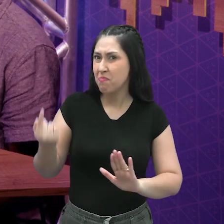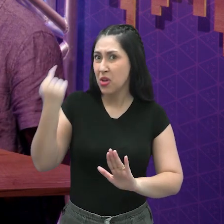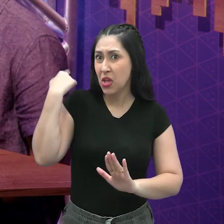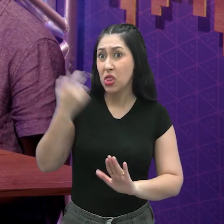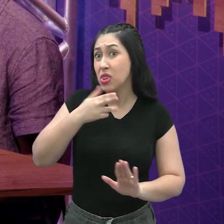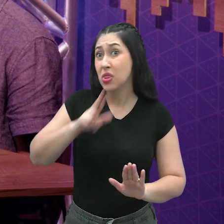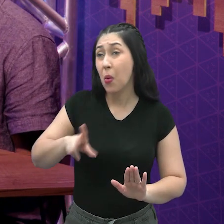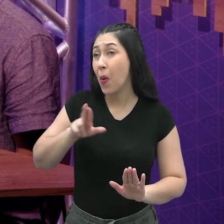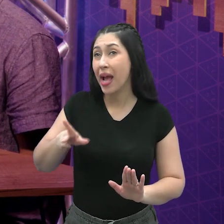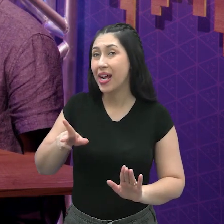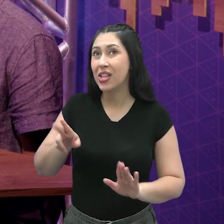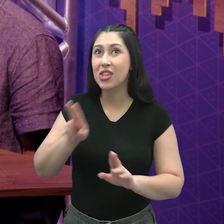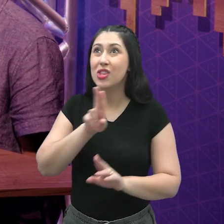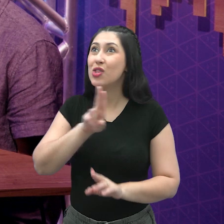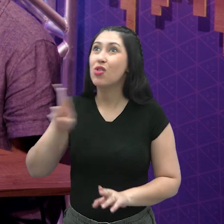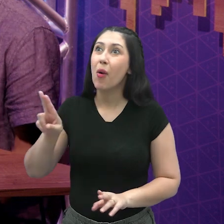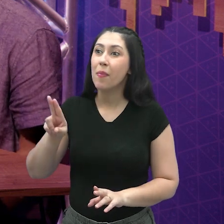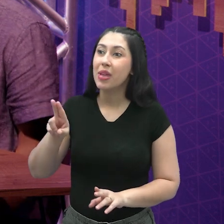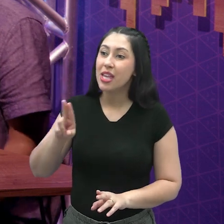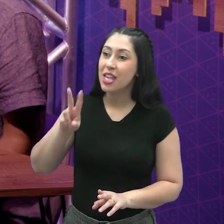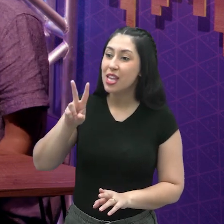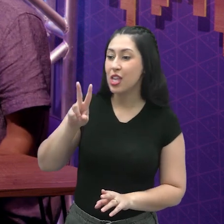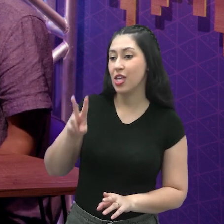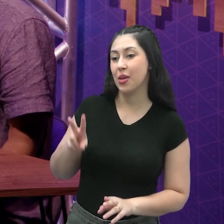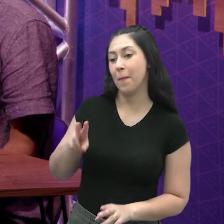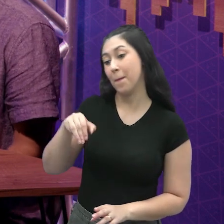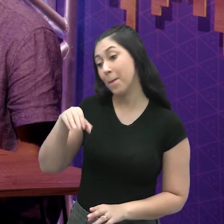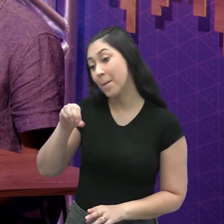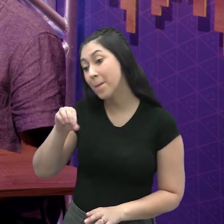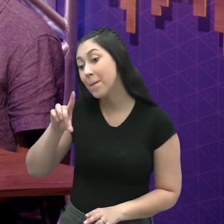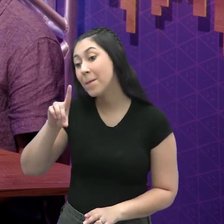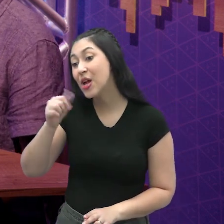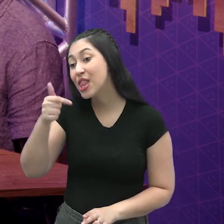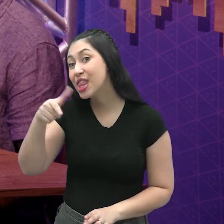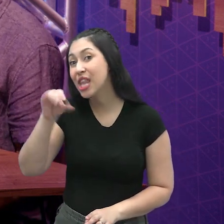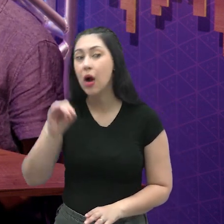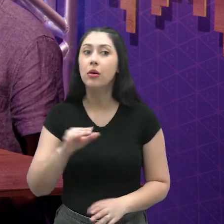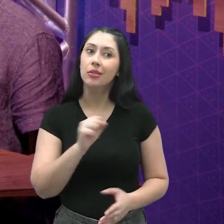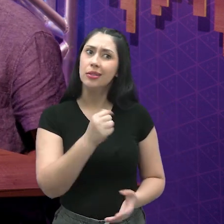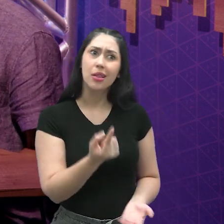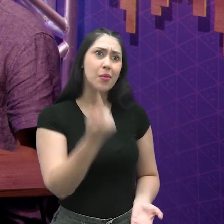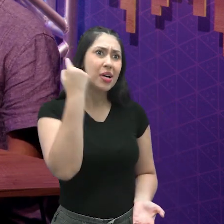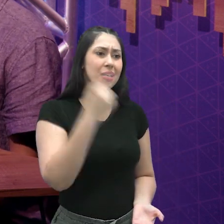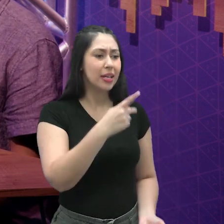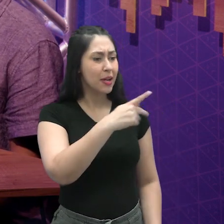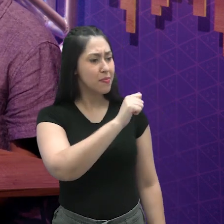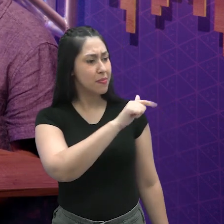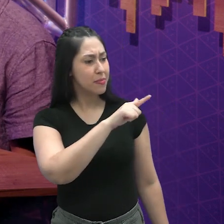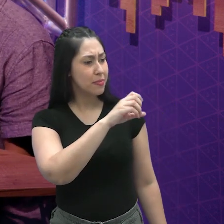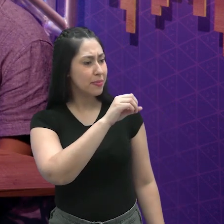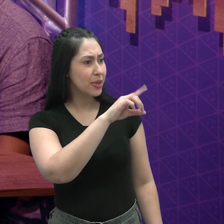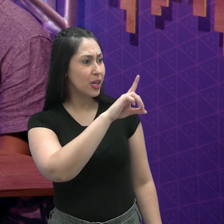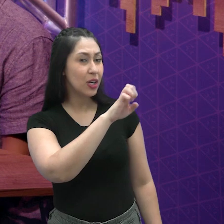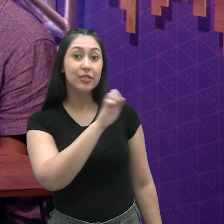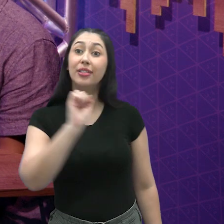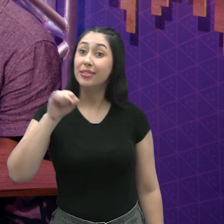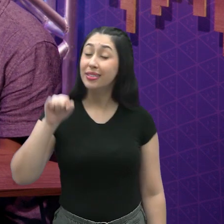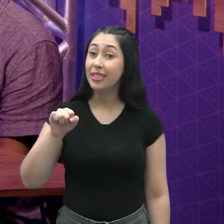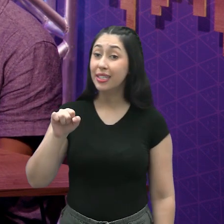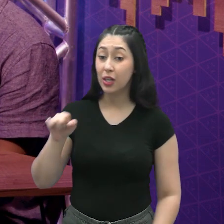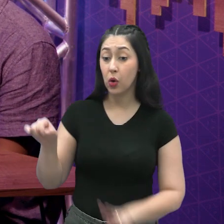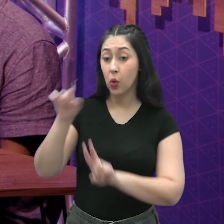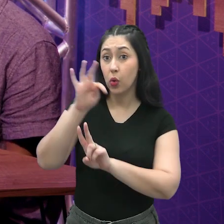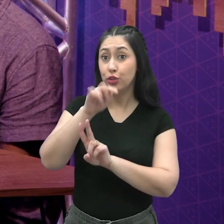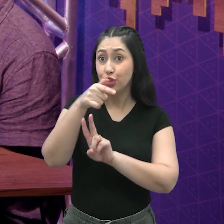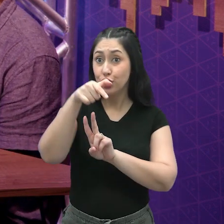tocando não usavam nem essa nomenclatura. Chamava de pagode. Eu falei de Tião Carreiro e Pardinho, eles têm